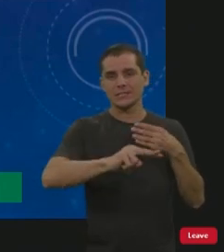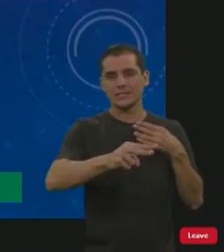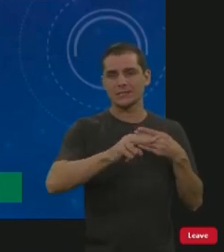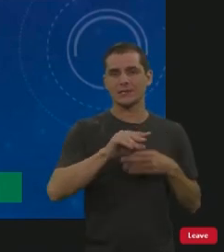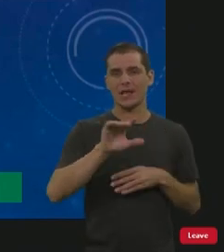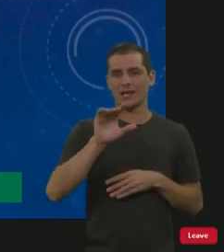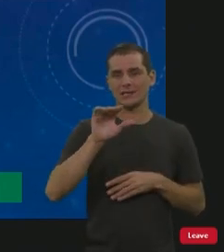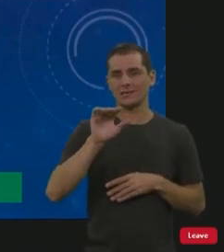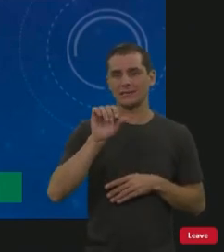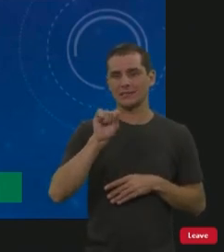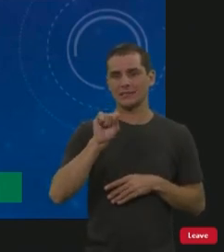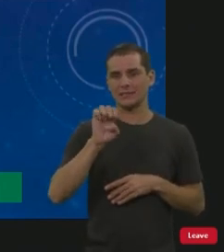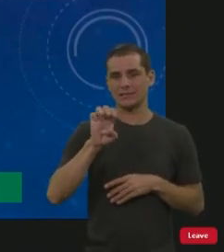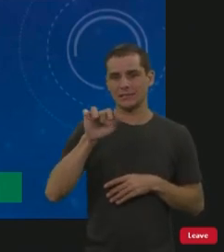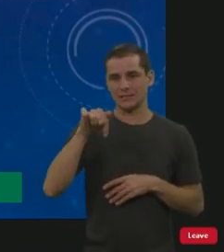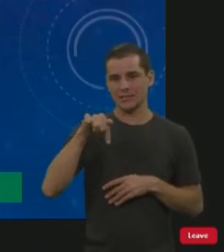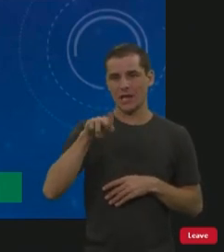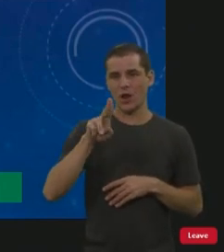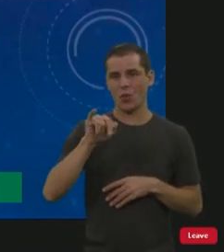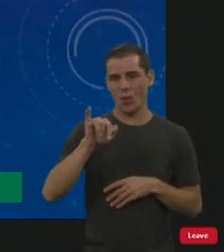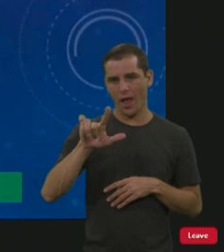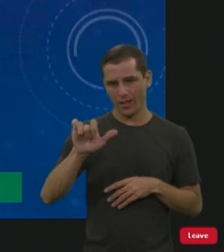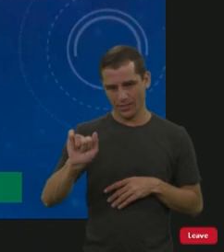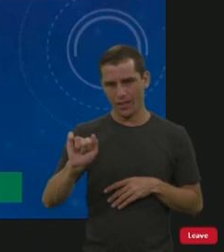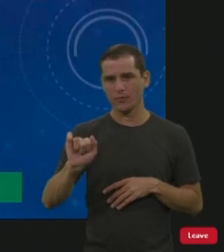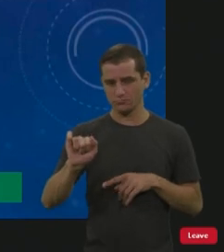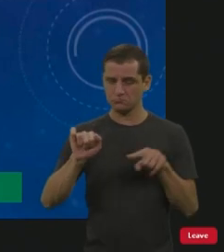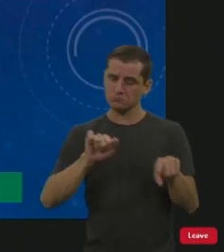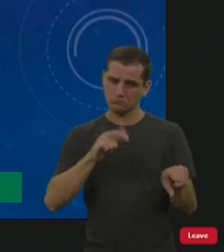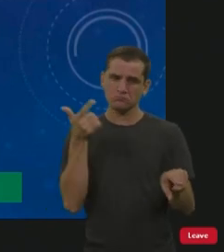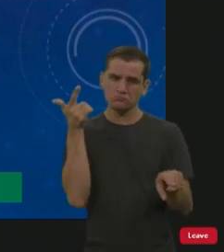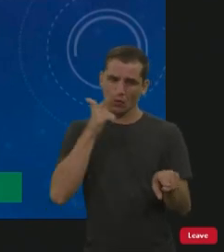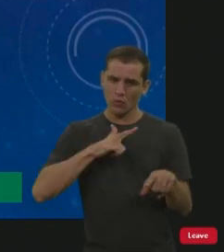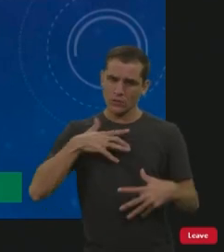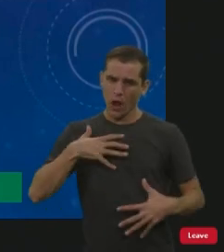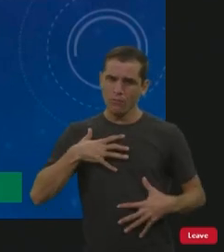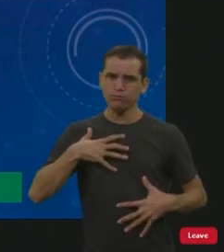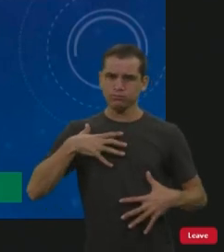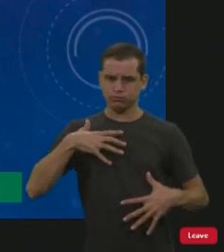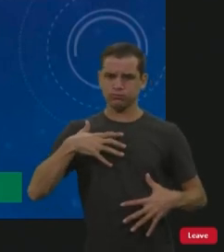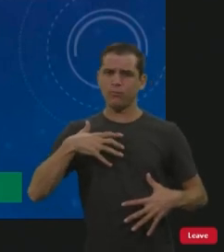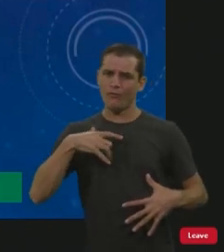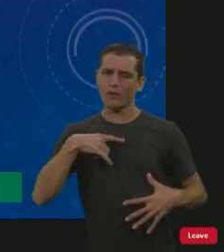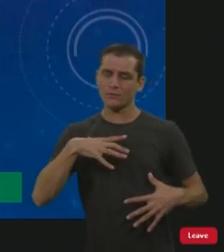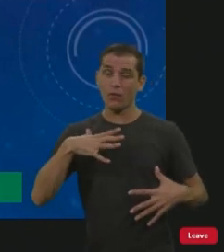conseguiu recuperar de todas as infecções, né? Fez